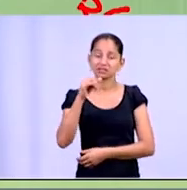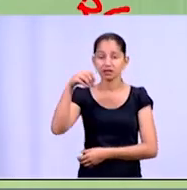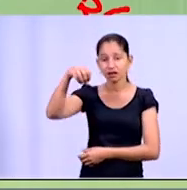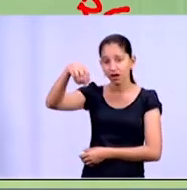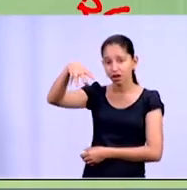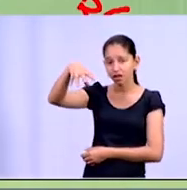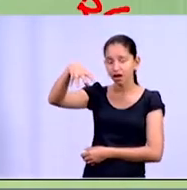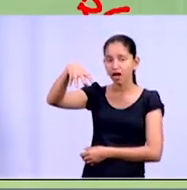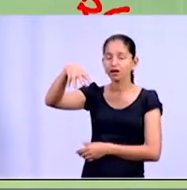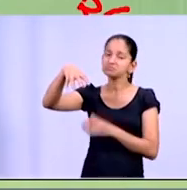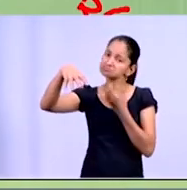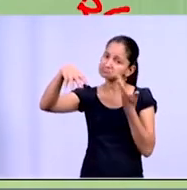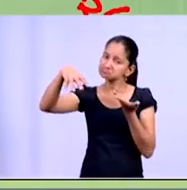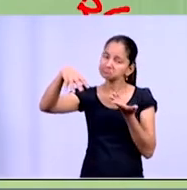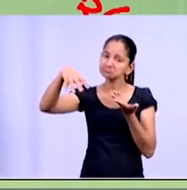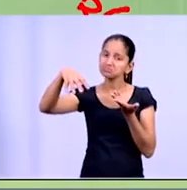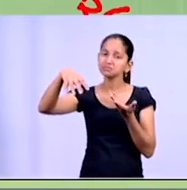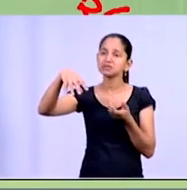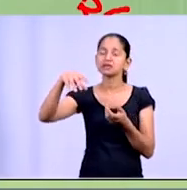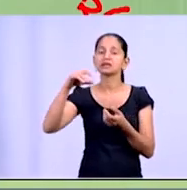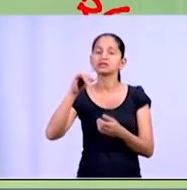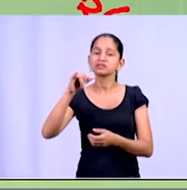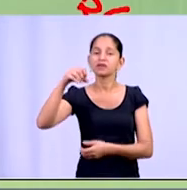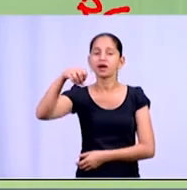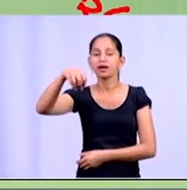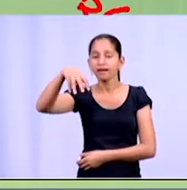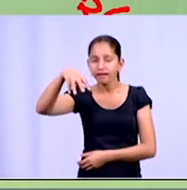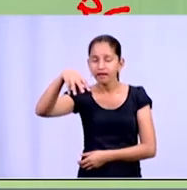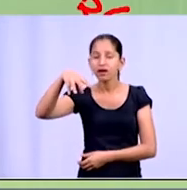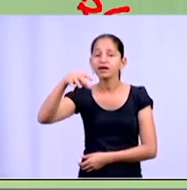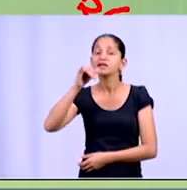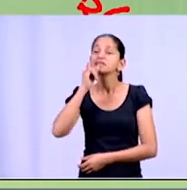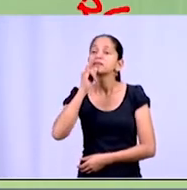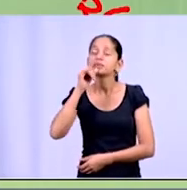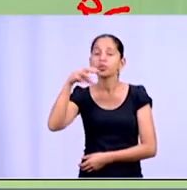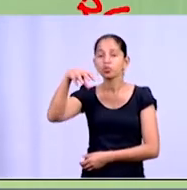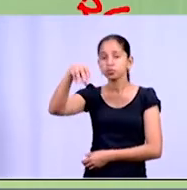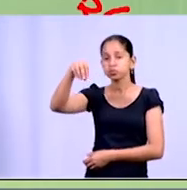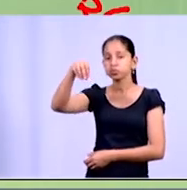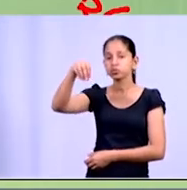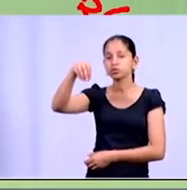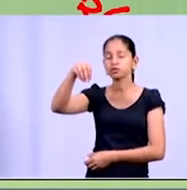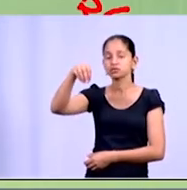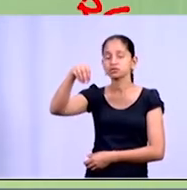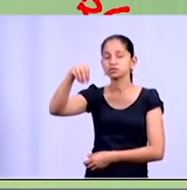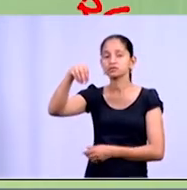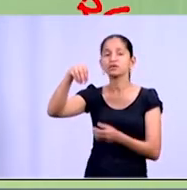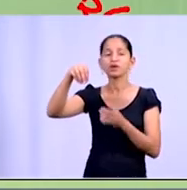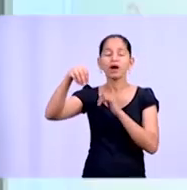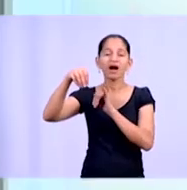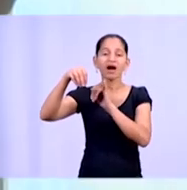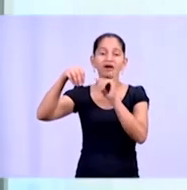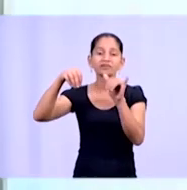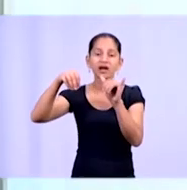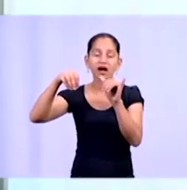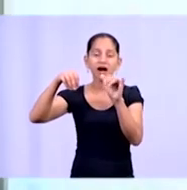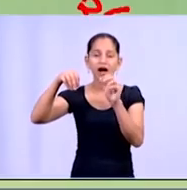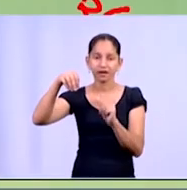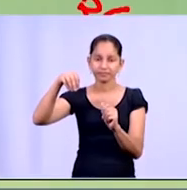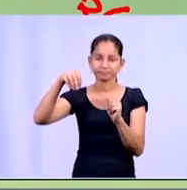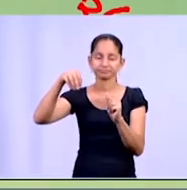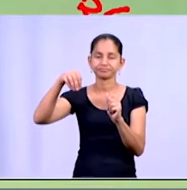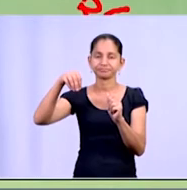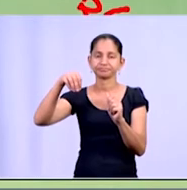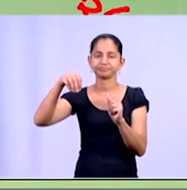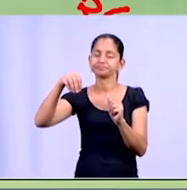que eu apresentar o meu quadro, se essa lâmpada estiver desligada, ela significa que eu estou querendo falar para você um A. Então